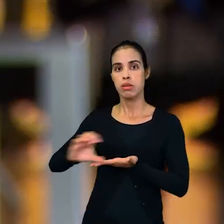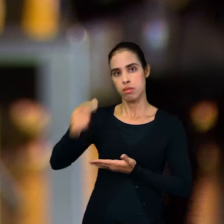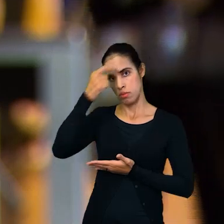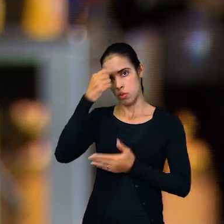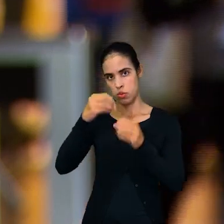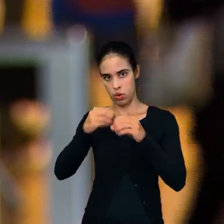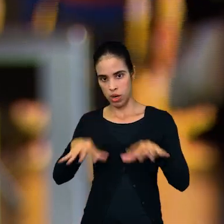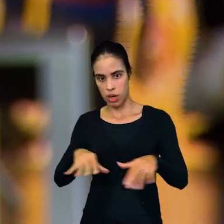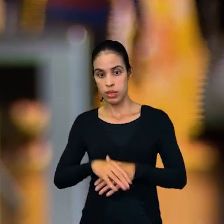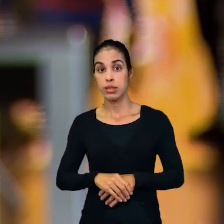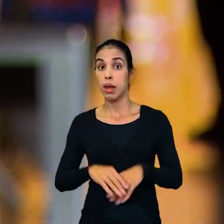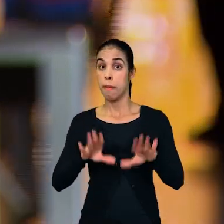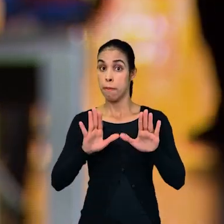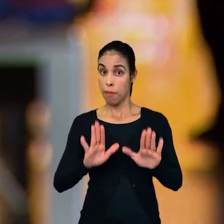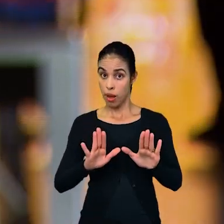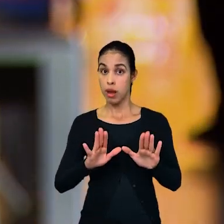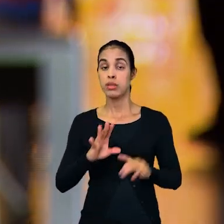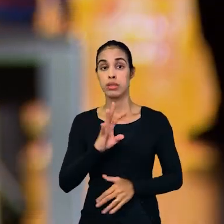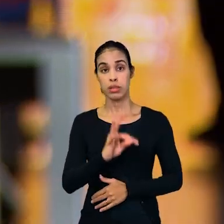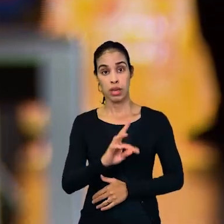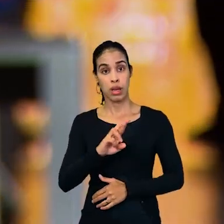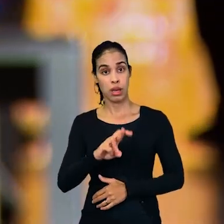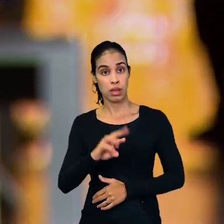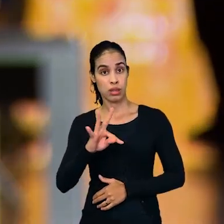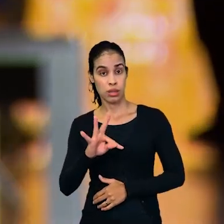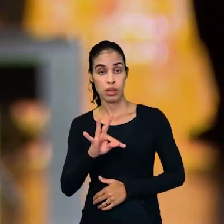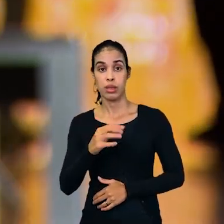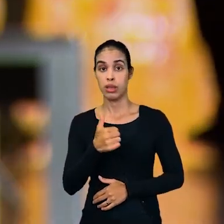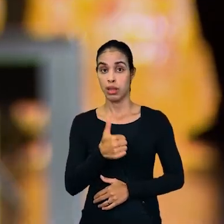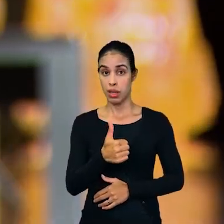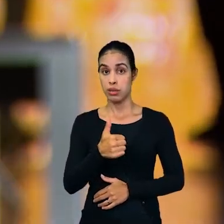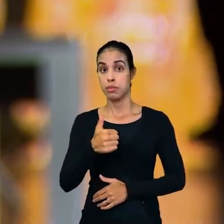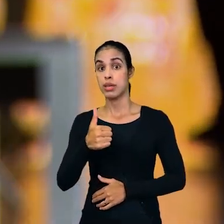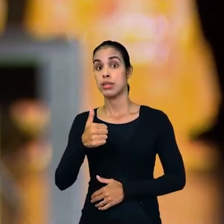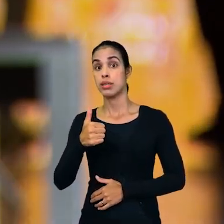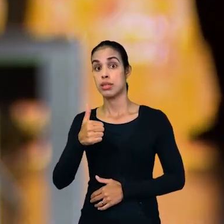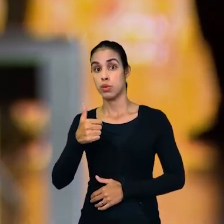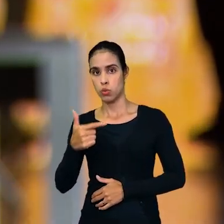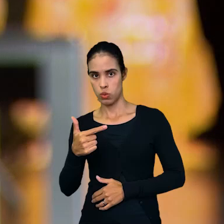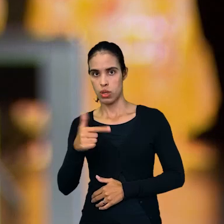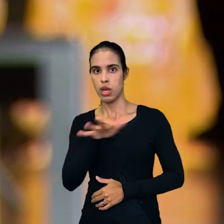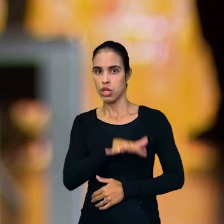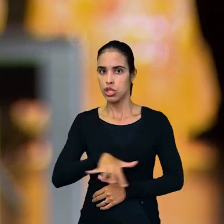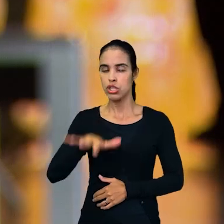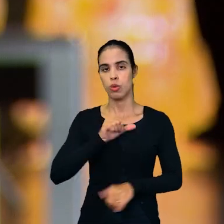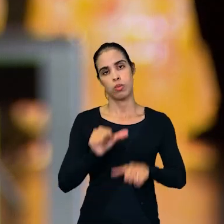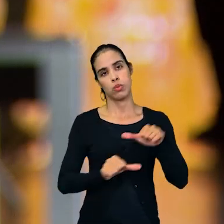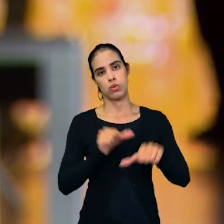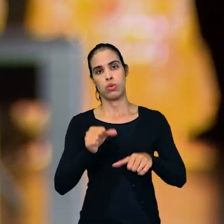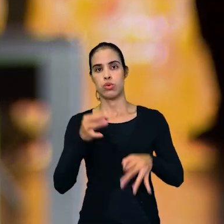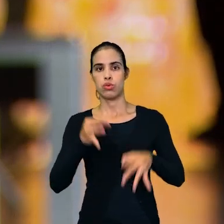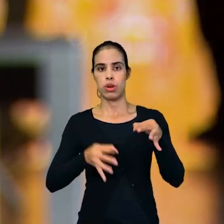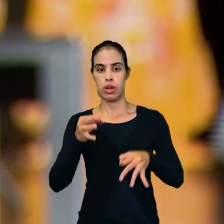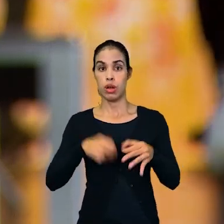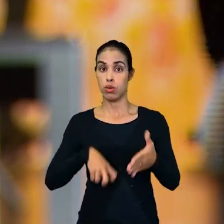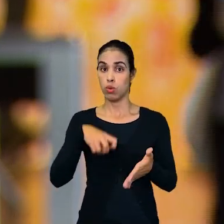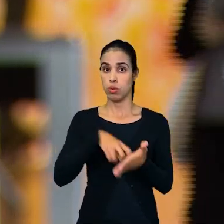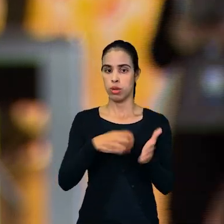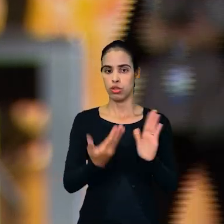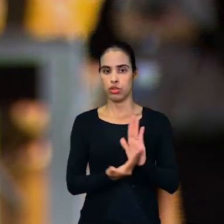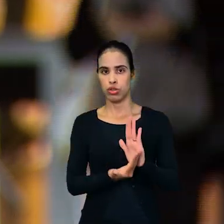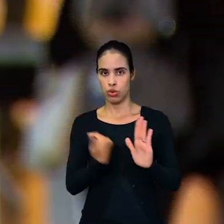indenizar a trabalhadora por danos morais. Mas o Tribunal Regional do Trabalho da 12ª Região reformou a decisão